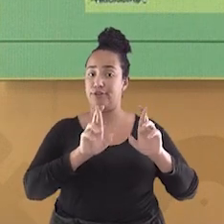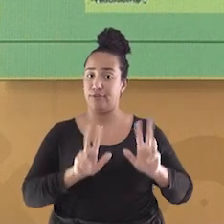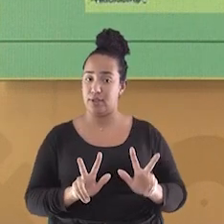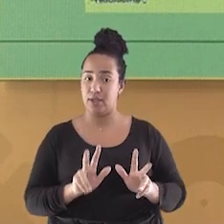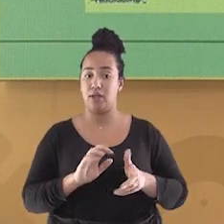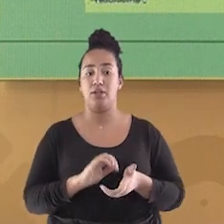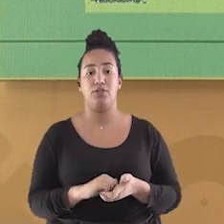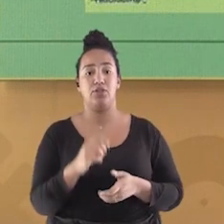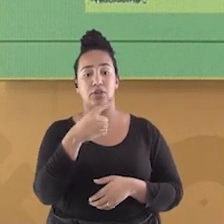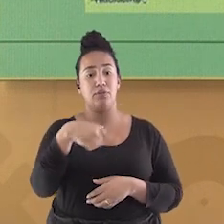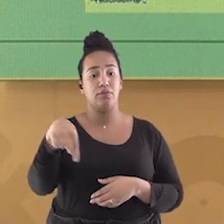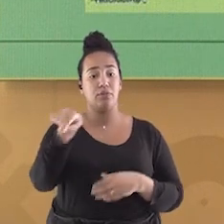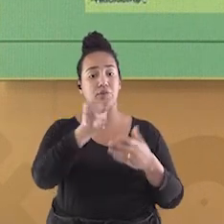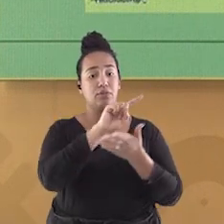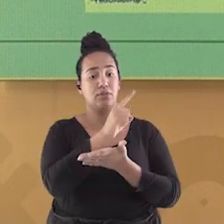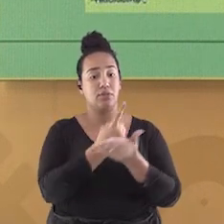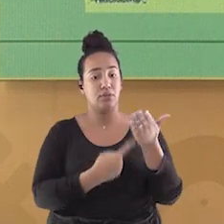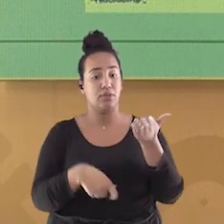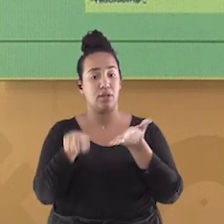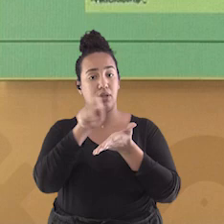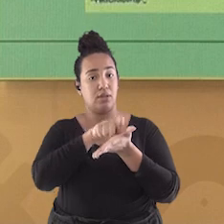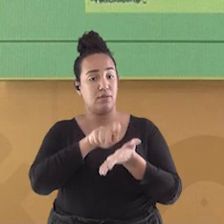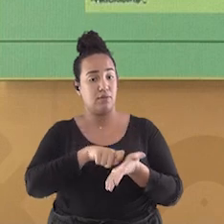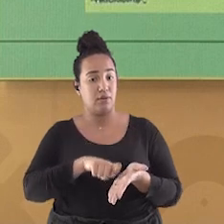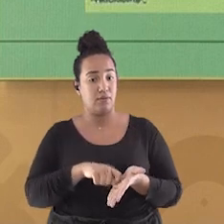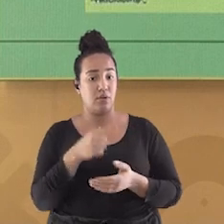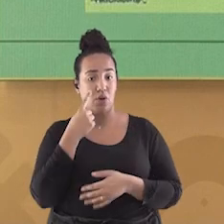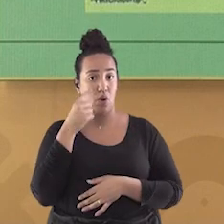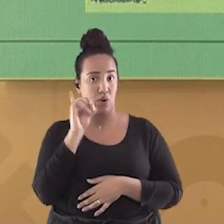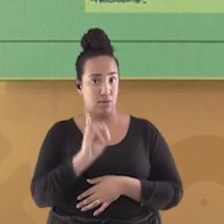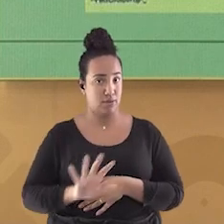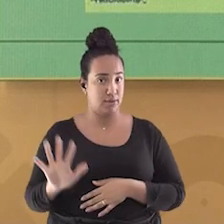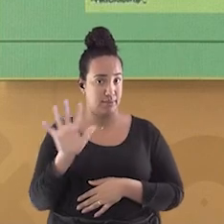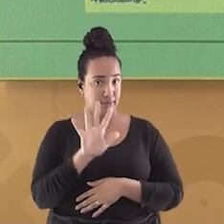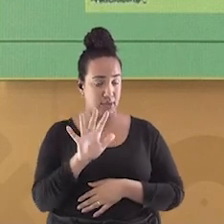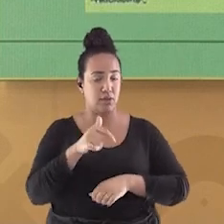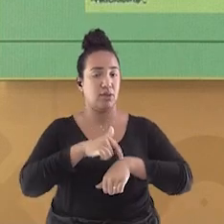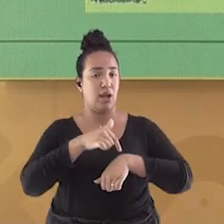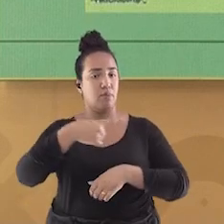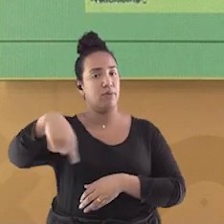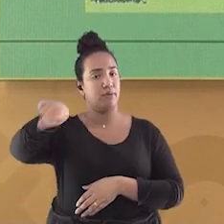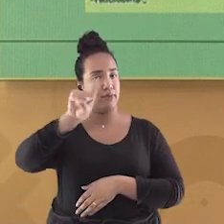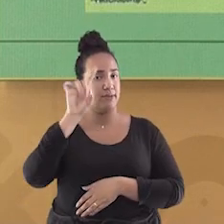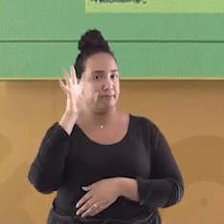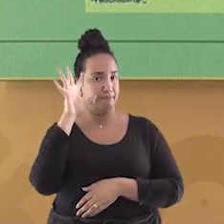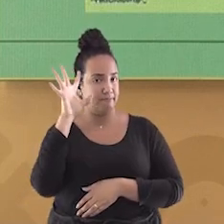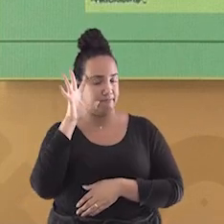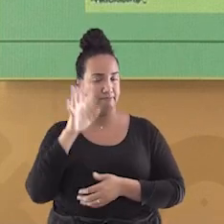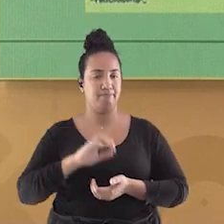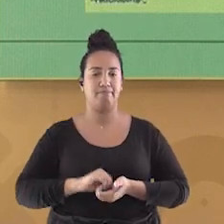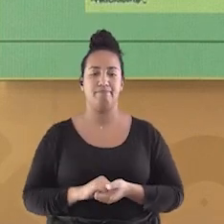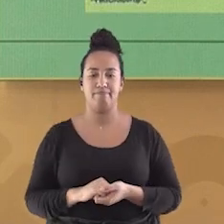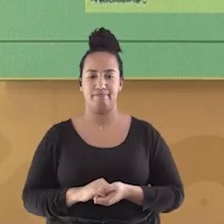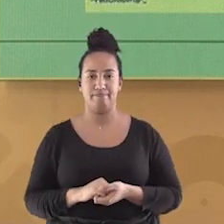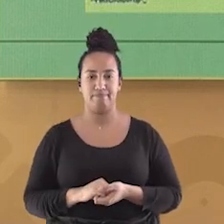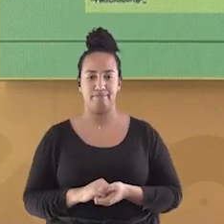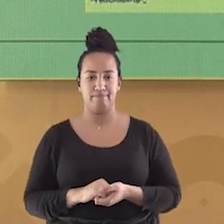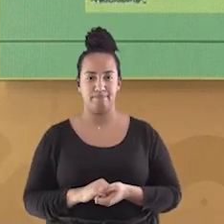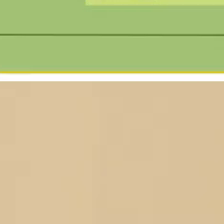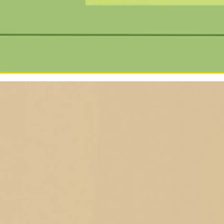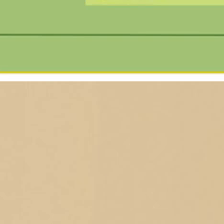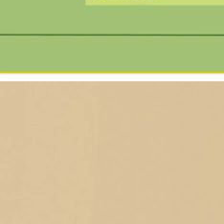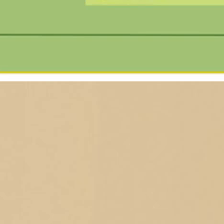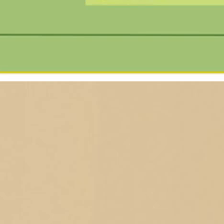problema ambiental. Escrevam aí no caderno de vocês. Observem as imagens. Vou dar um tempo para vocês